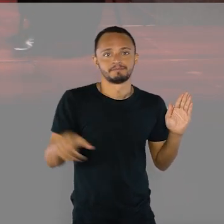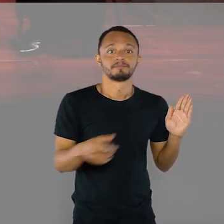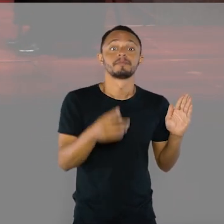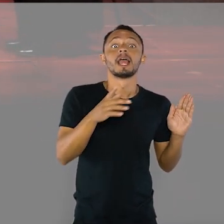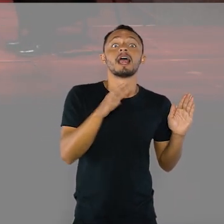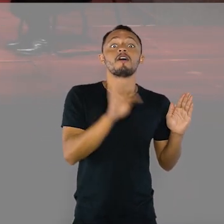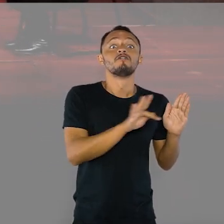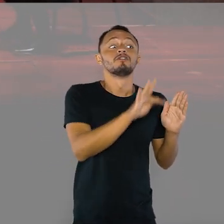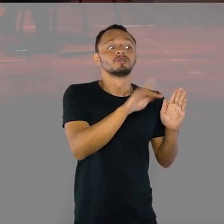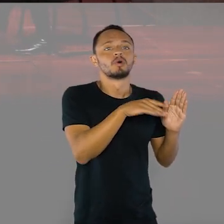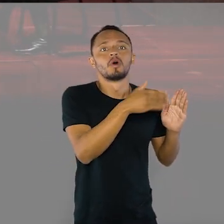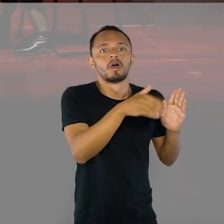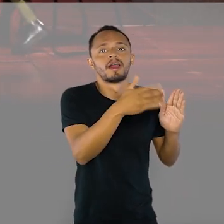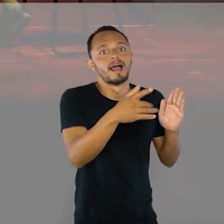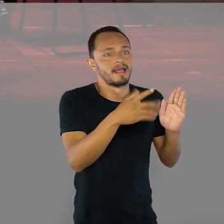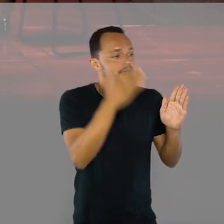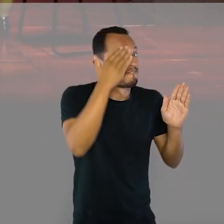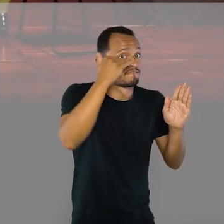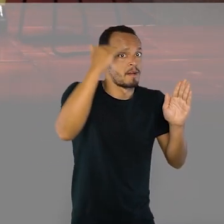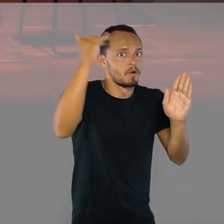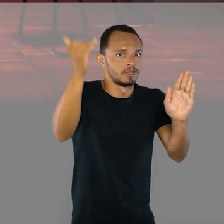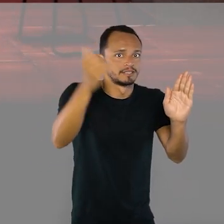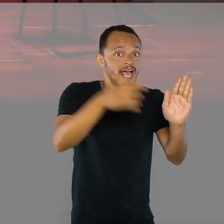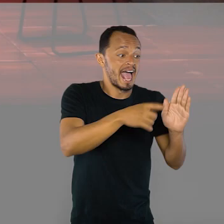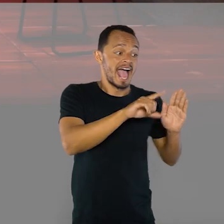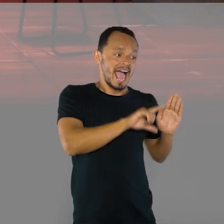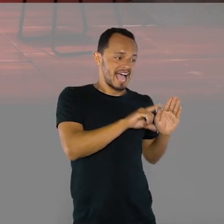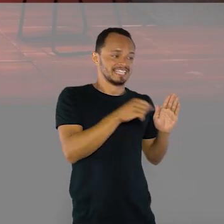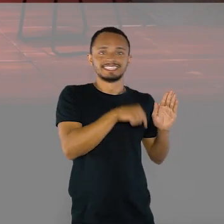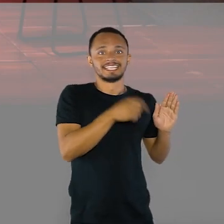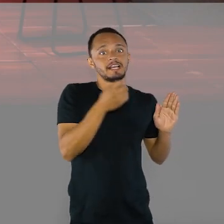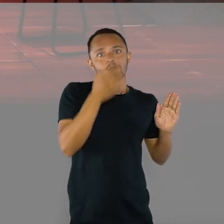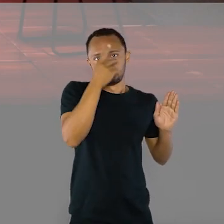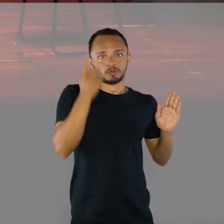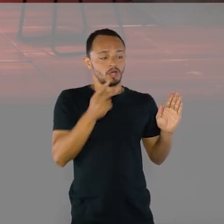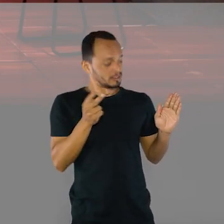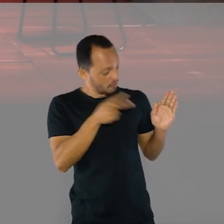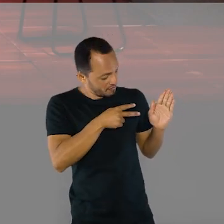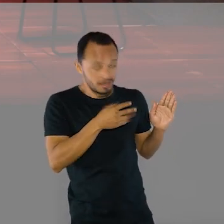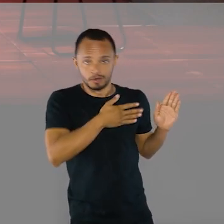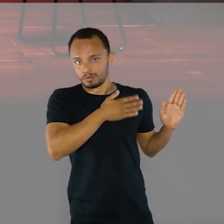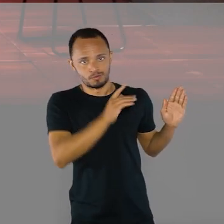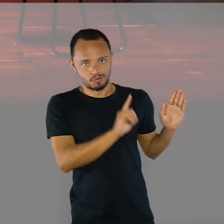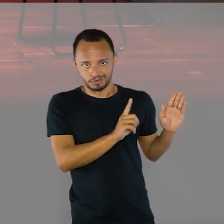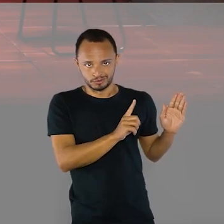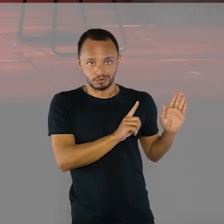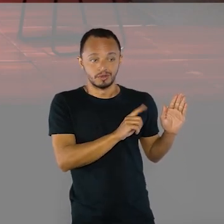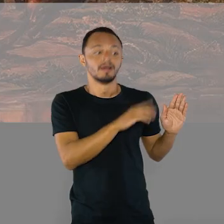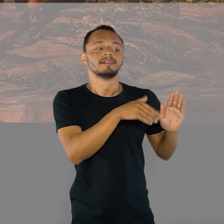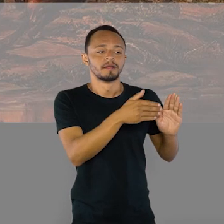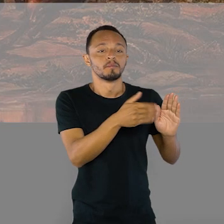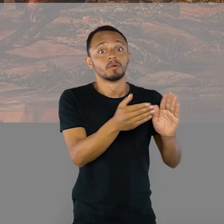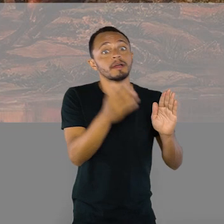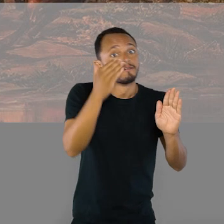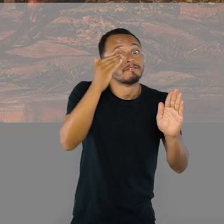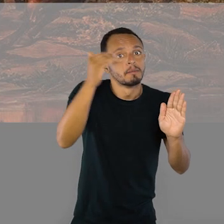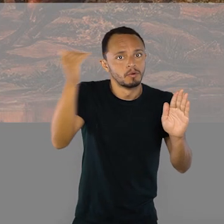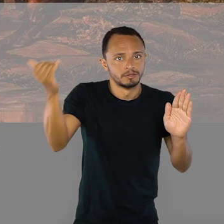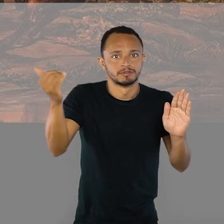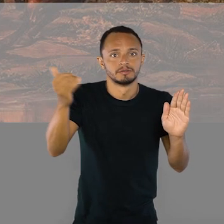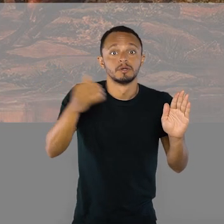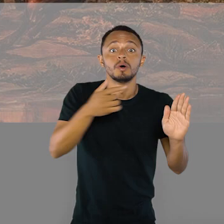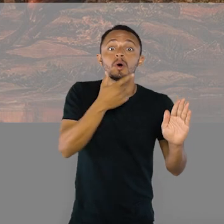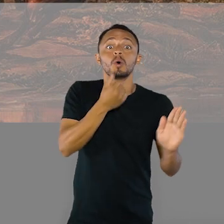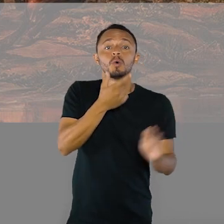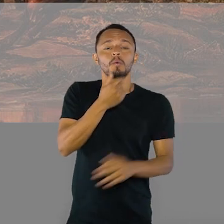Américo. Nessa tela, que fica pronta em 1888, vocês podem ver a grande qualidade de Pedro Américo